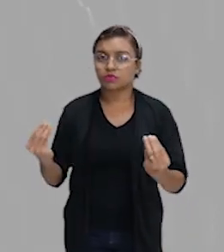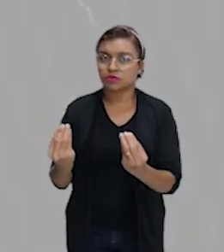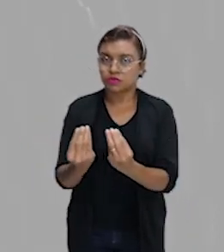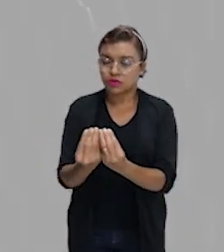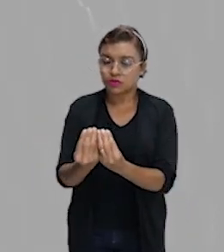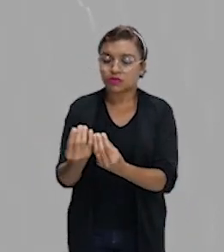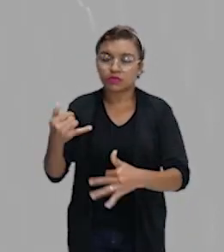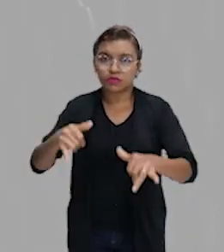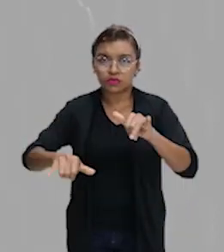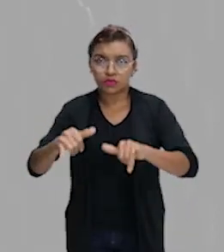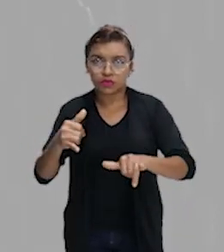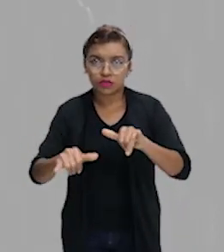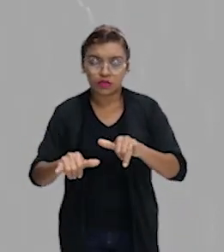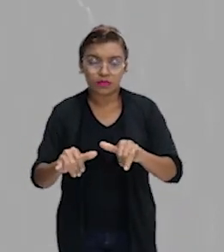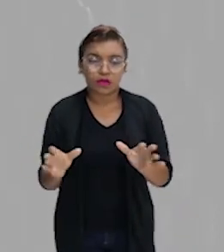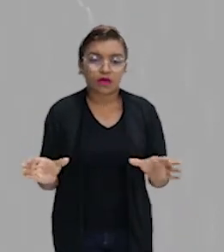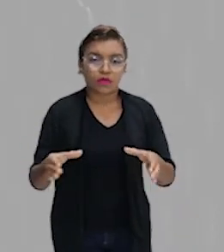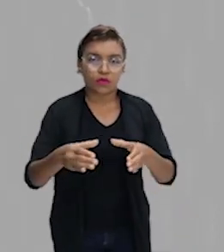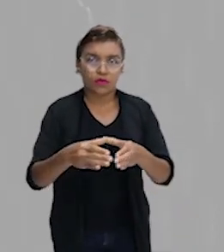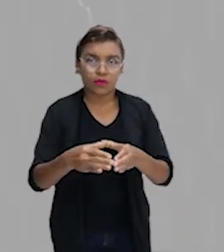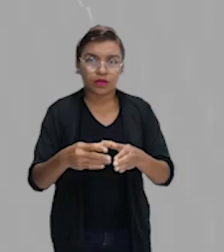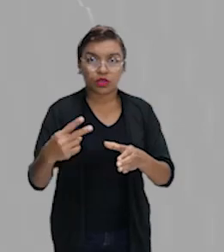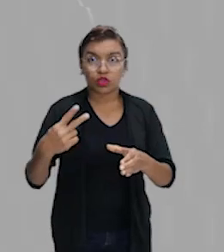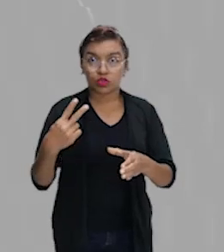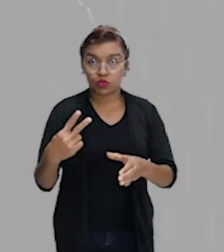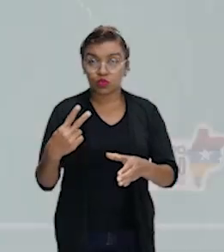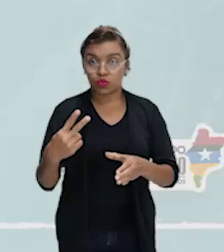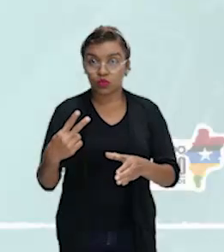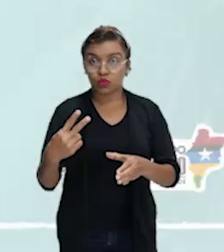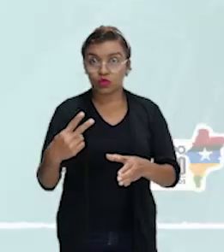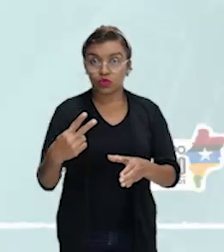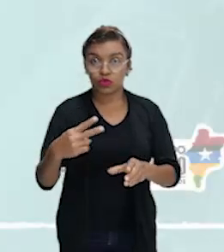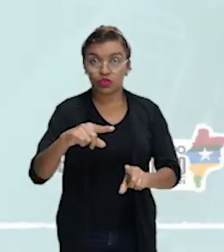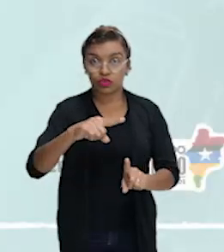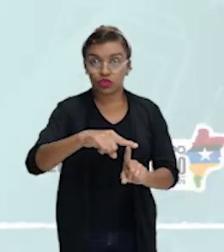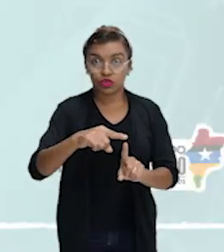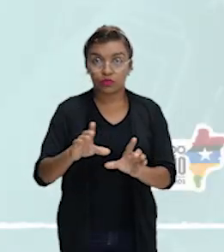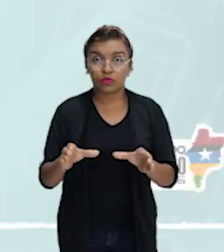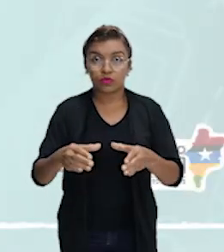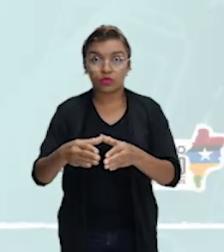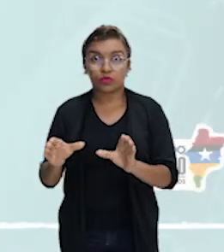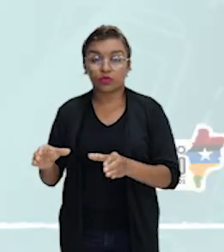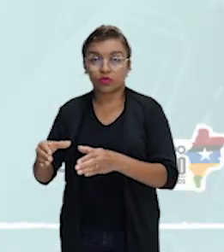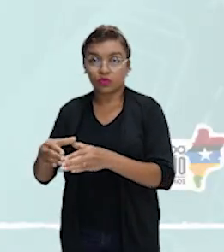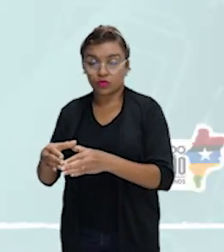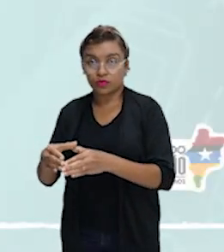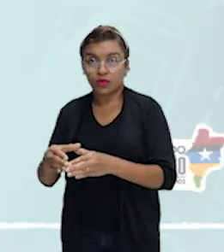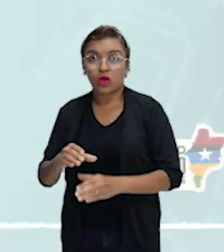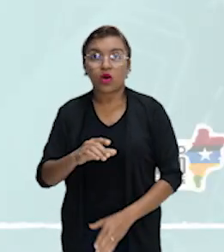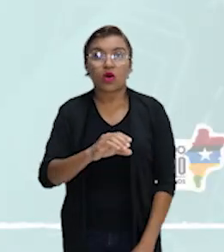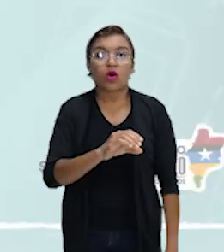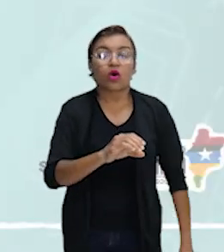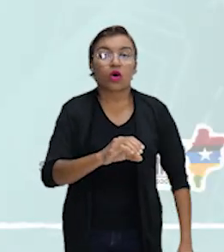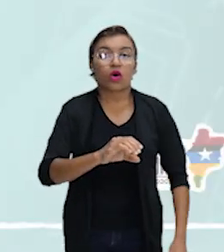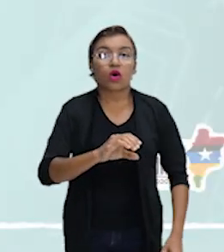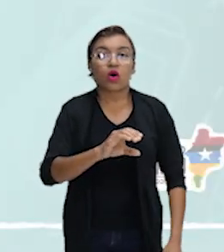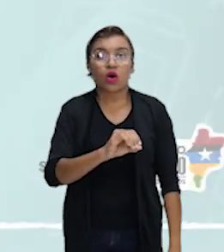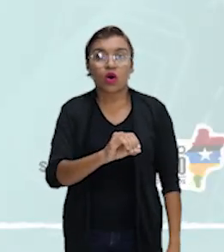são agrupadas em duas grandes categorias, as substâncias orgânicas e as